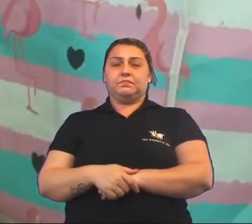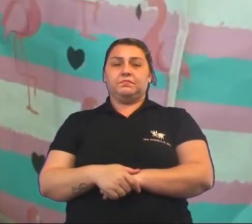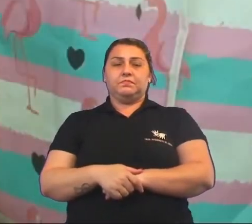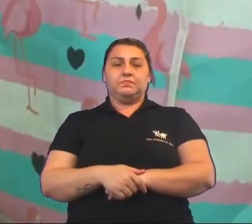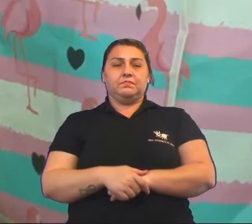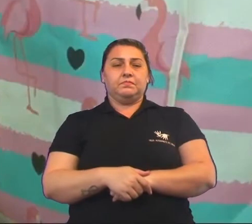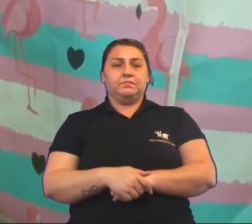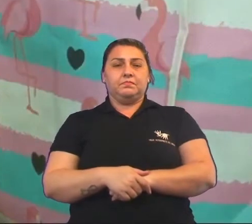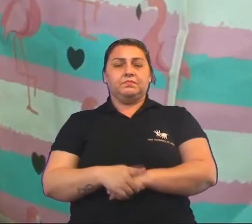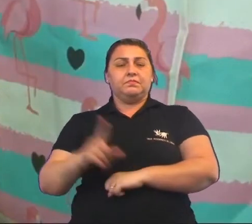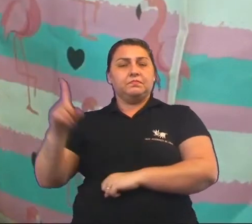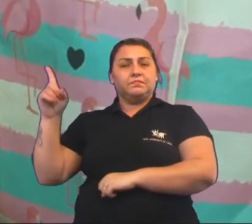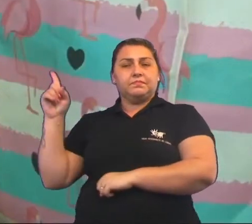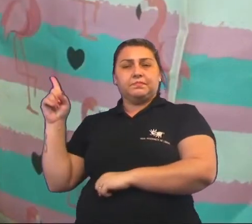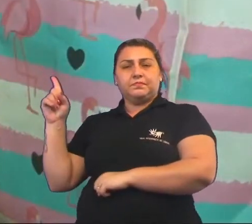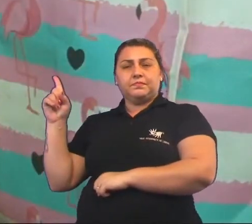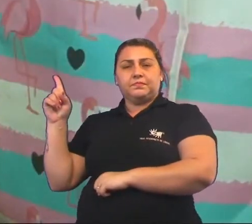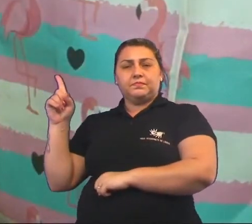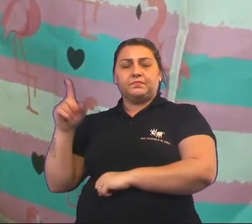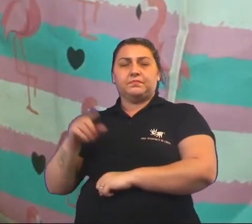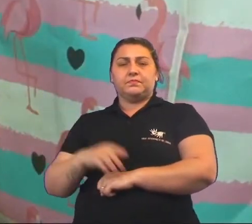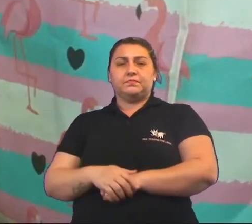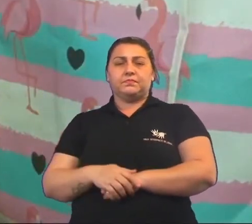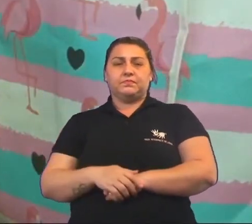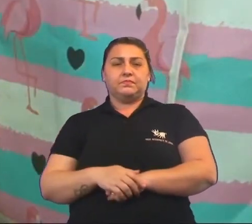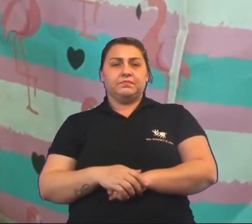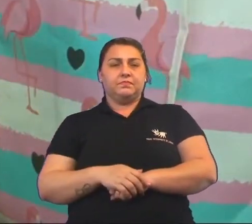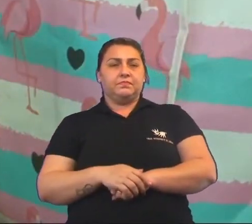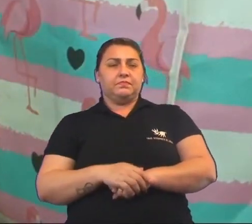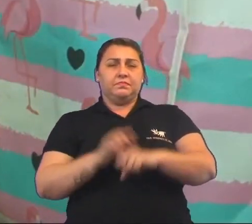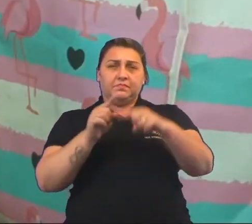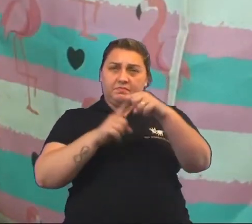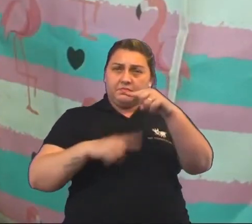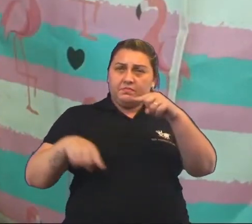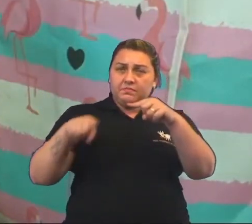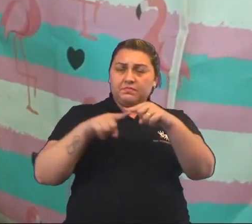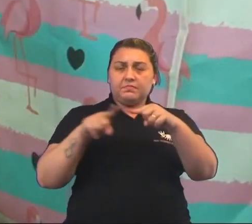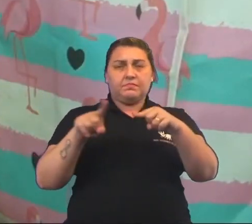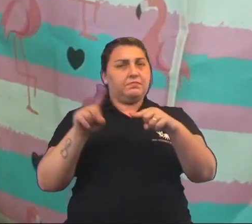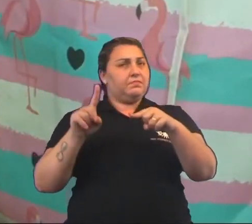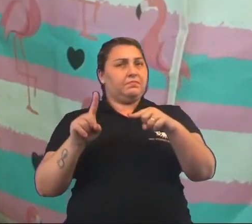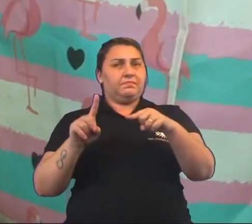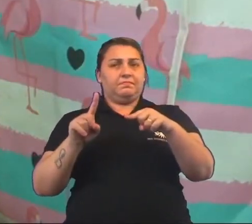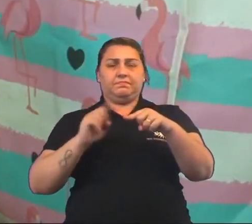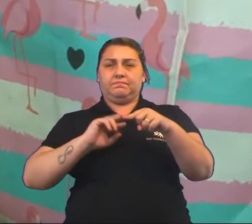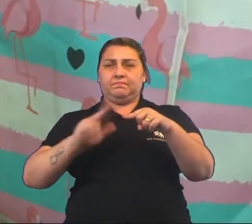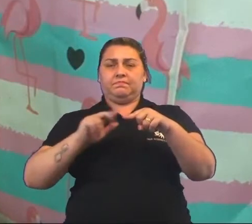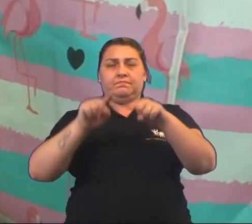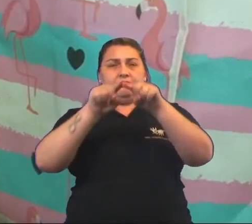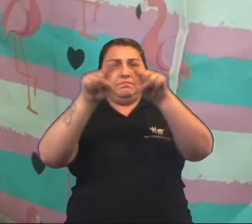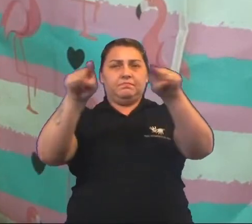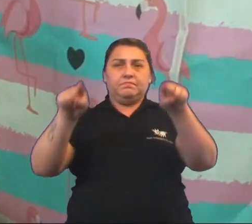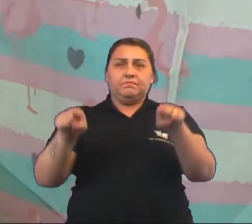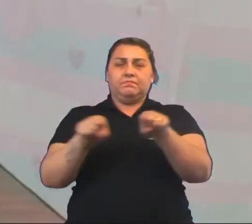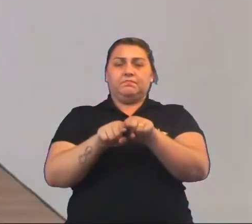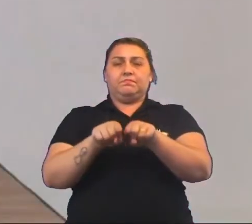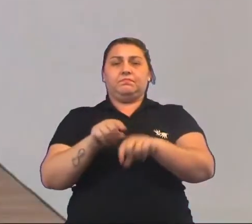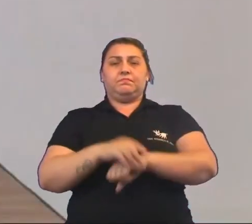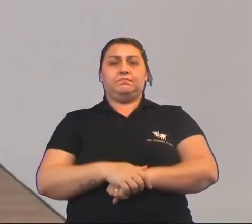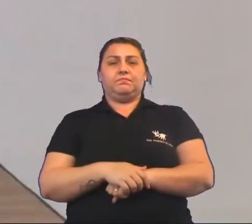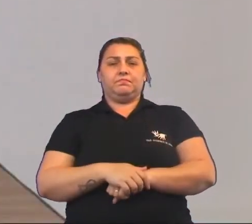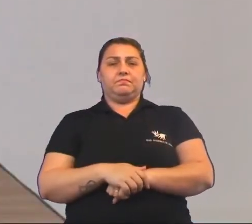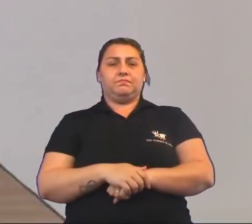E essa caixa? Ela é arredondada? Não, ela não é arredondada. Ela